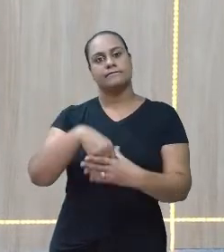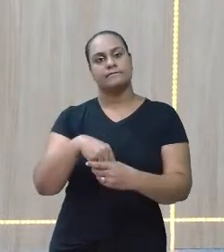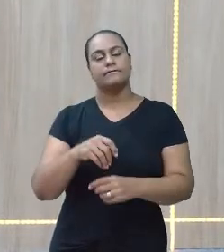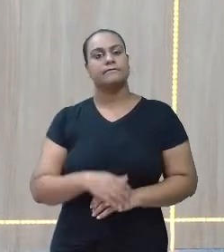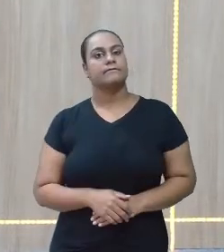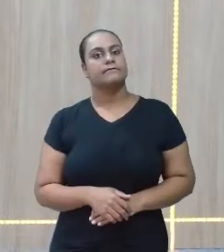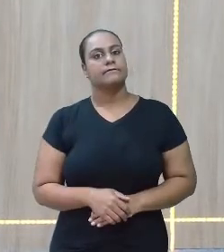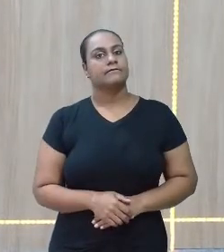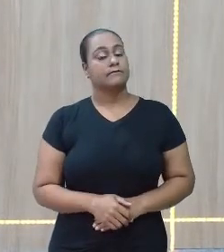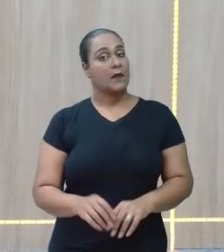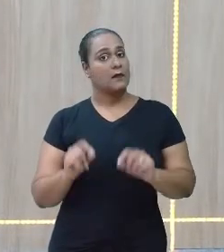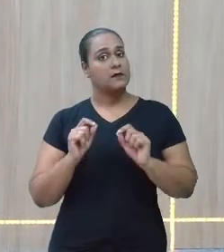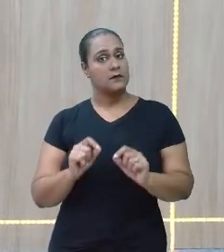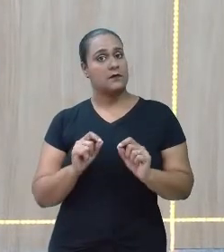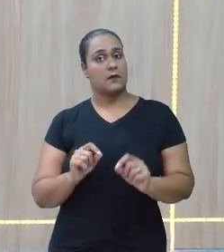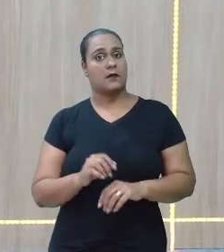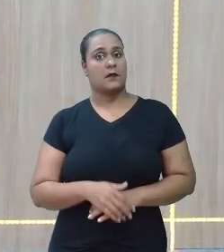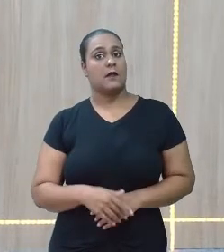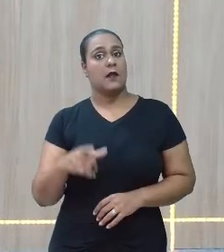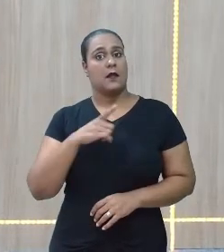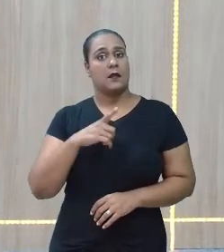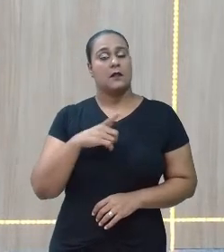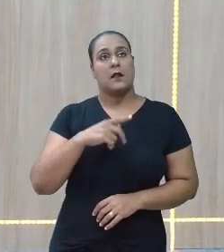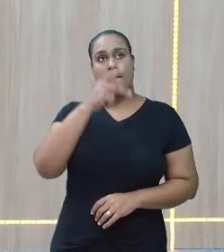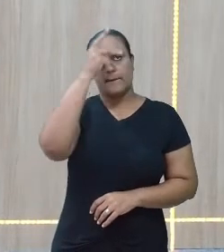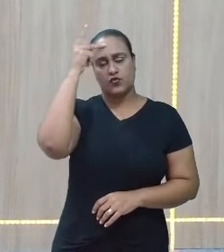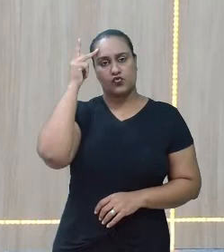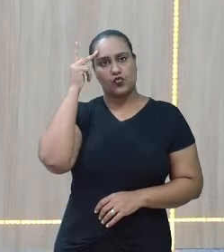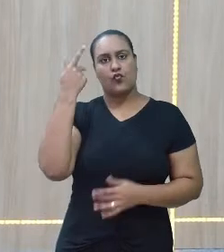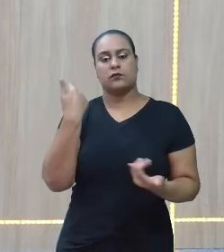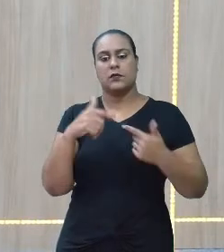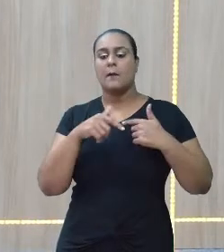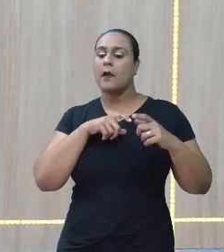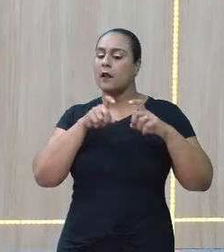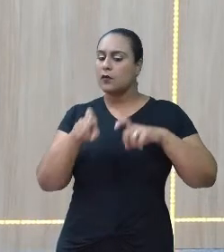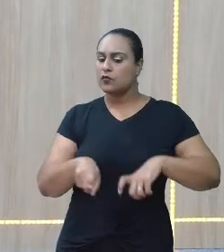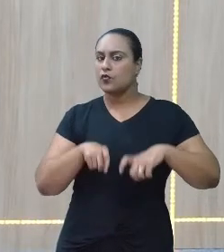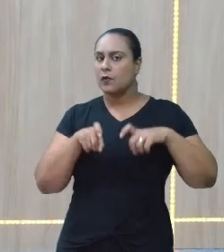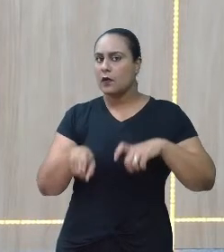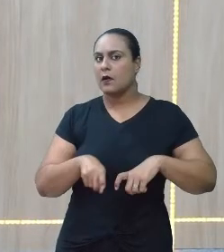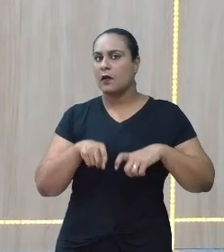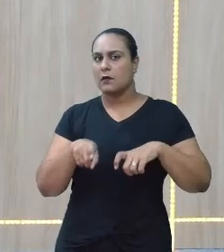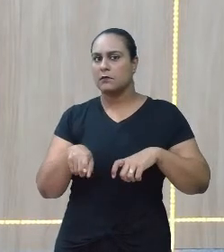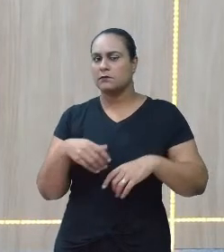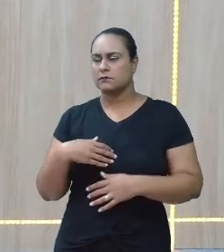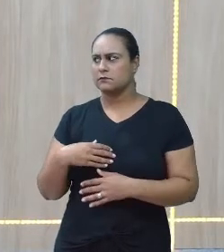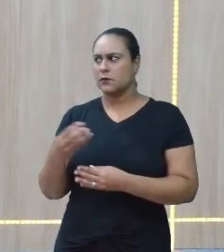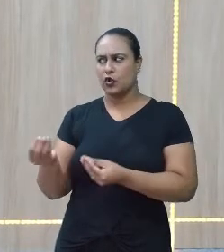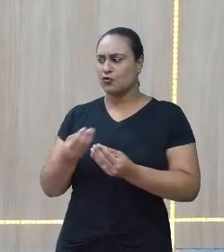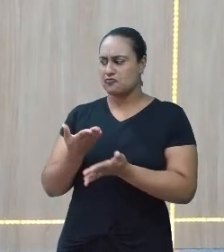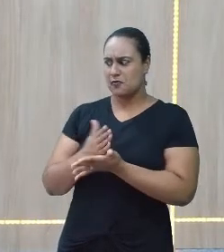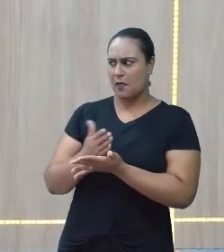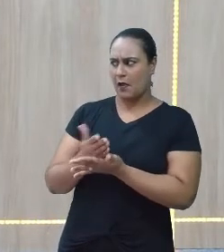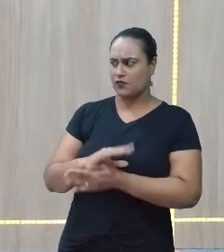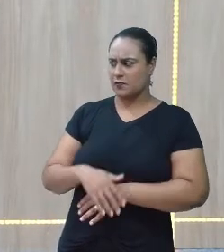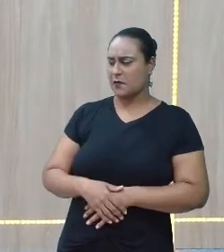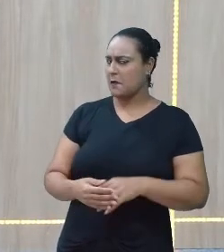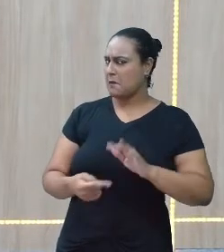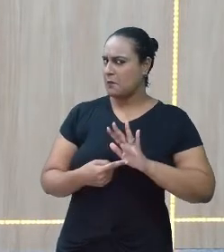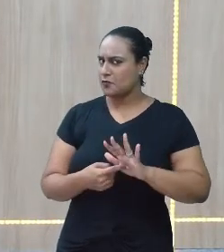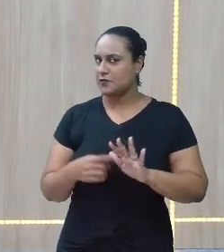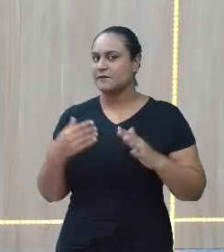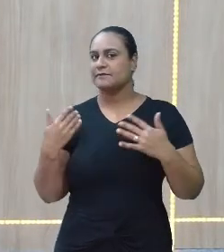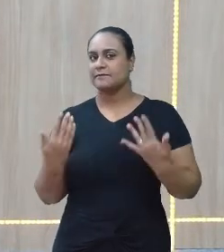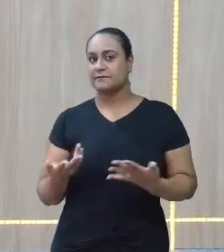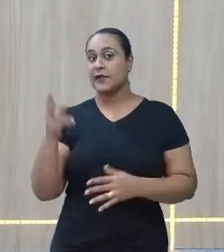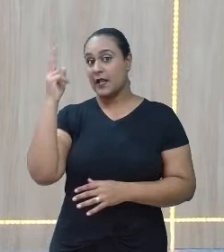que vai ser lá o êxodo rural? Nós vamos ter aquele trabalhador rural, uma pena que a gente não trouxe aqui o senhor Macaxeira, a senhora Macaxeira, para exemplificar. Mas vocês